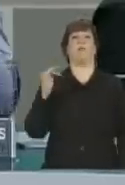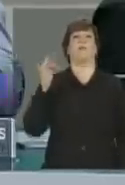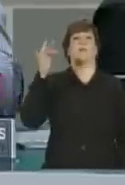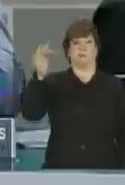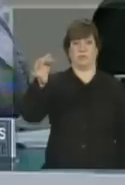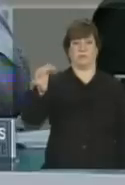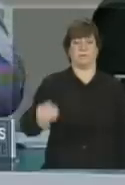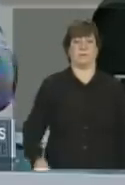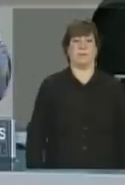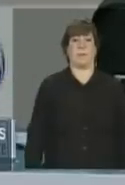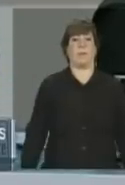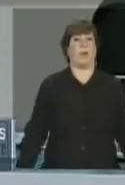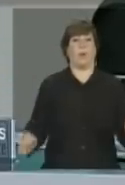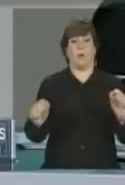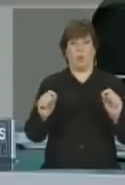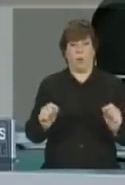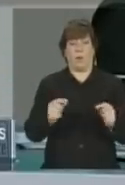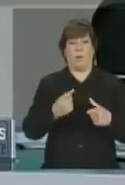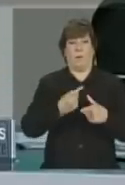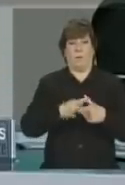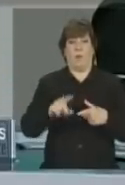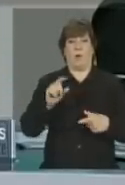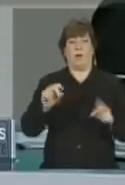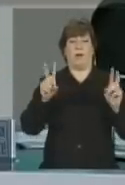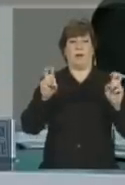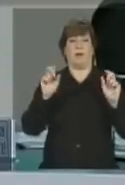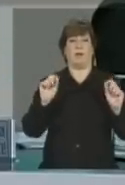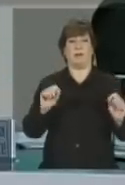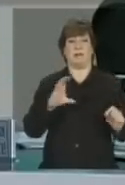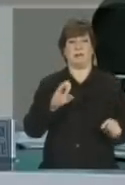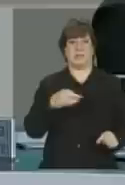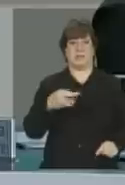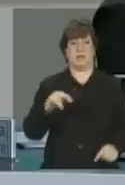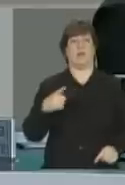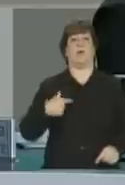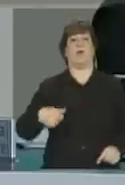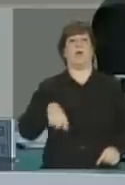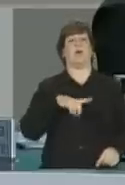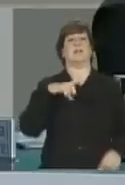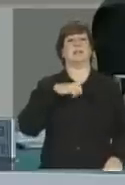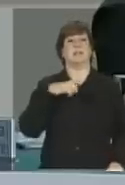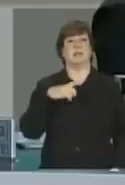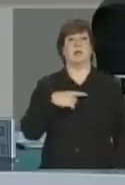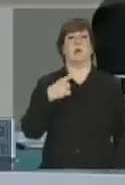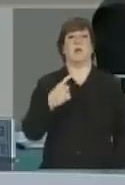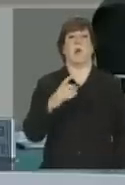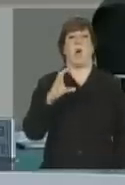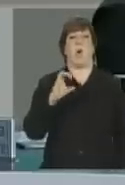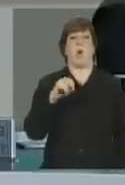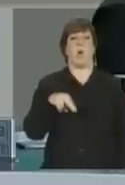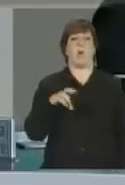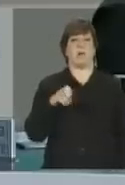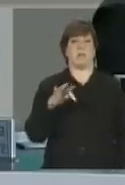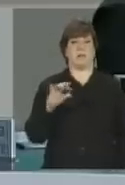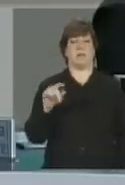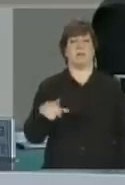O problema é que a questão central é que nós temos um conceito intergeracional, cujos ganhos